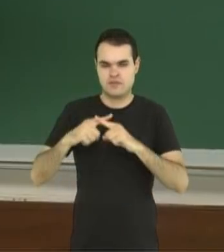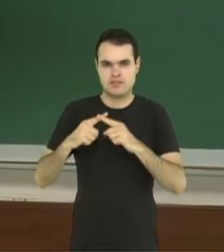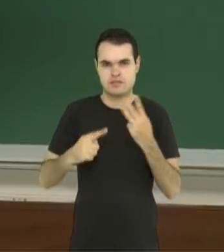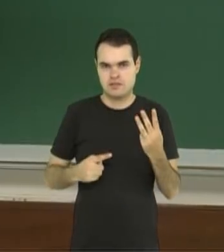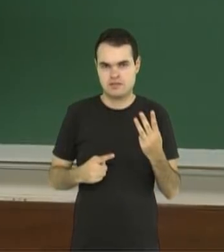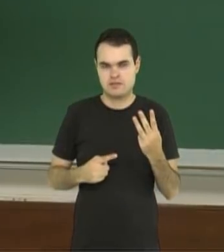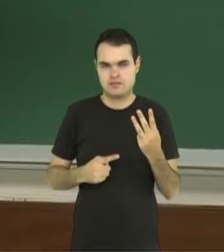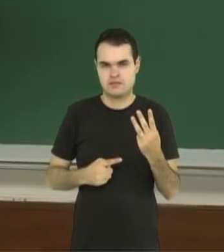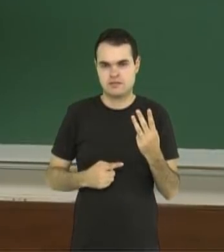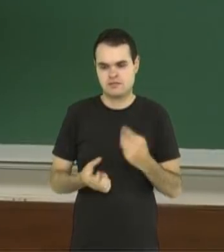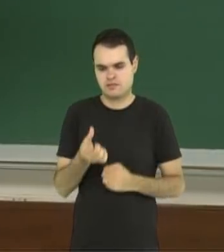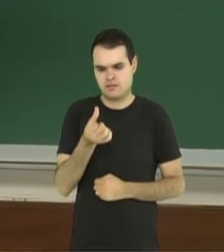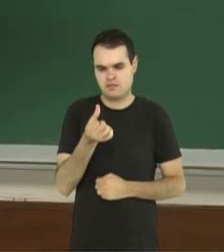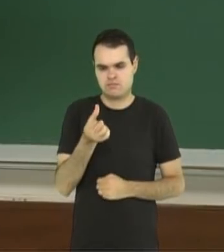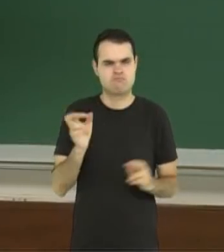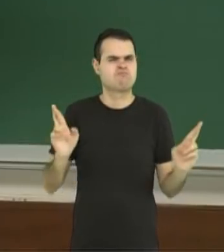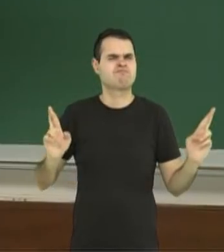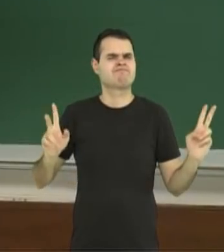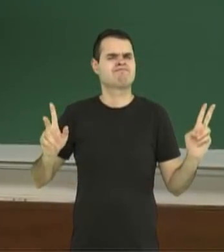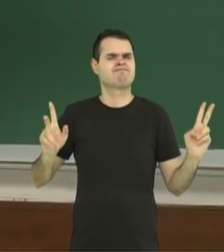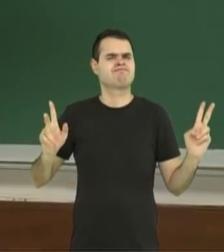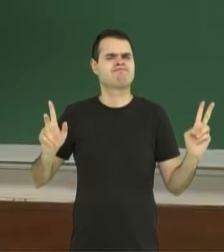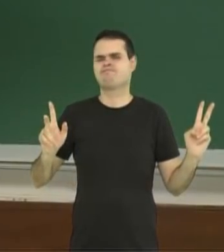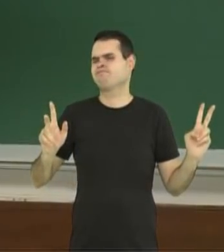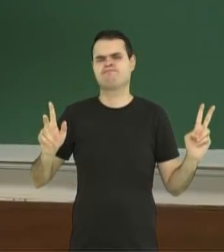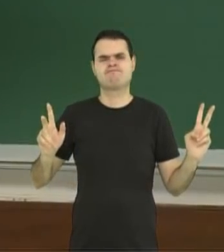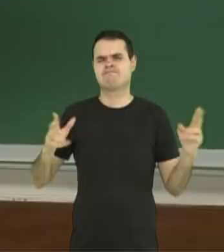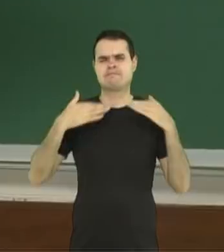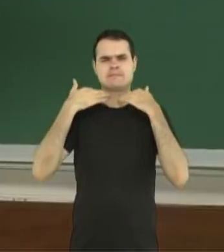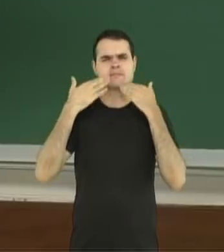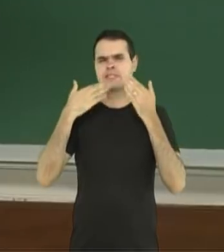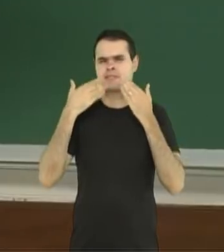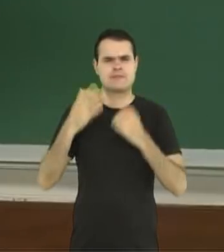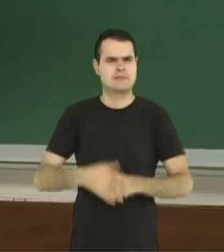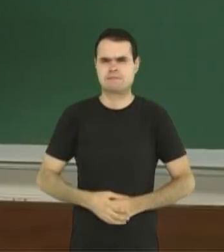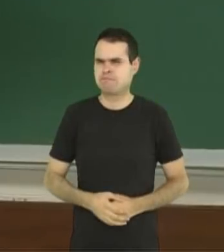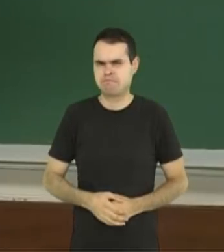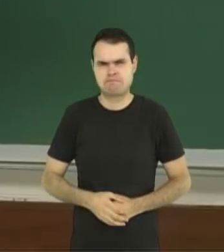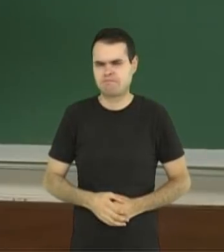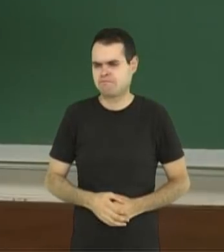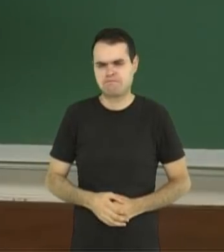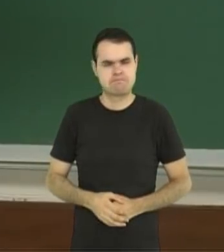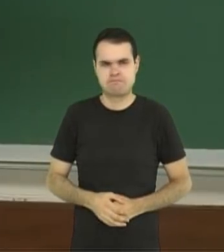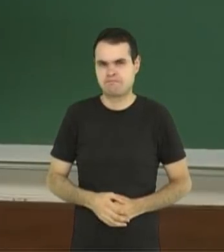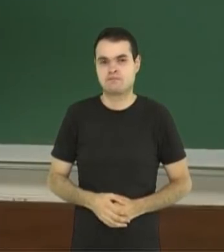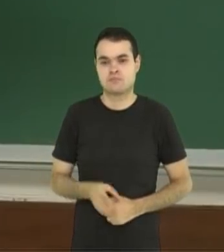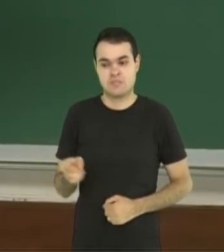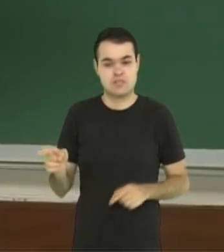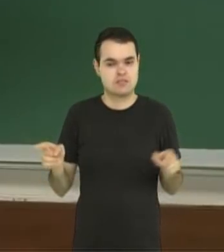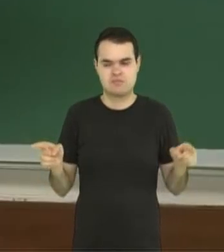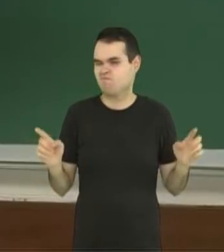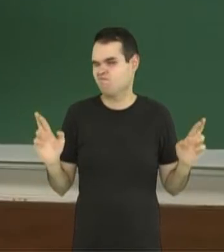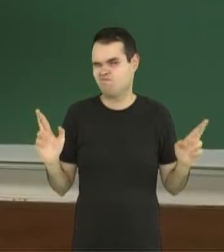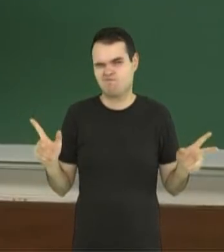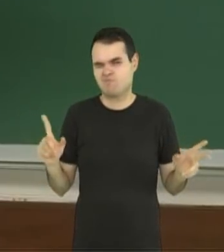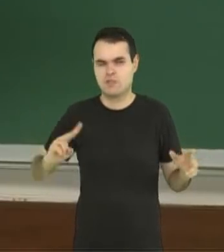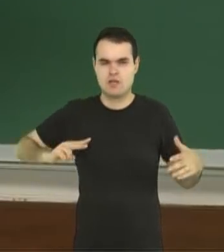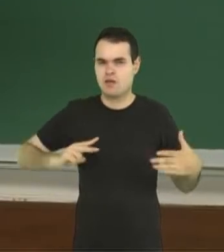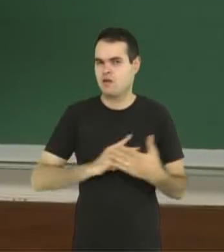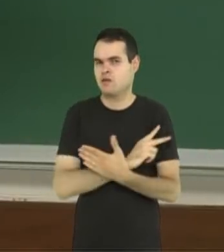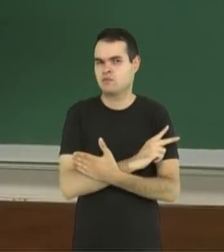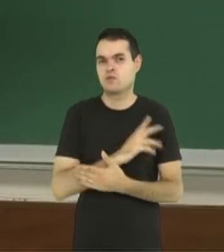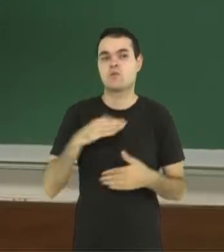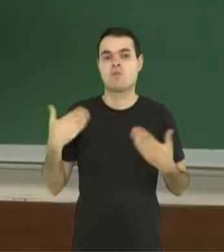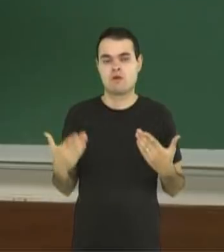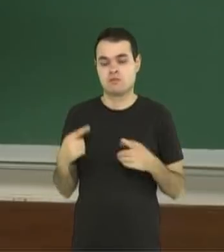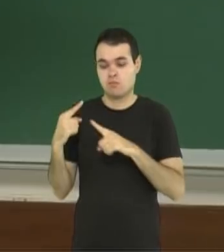2 vezes 3, é 6. Nada a ver, né, gente? Então, nesse caso, não. Então, quando a gente está multiplicando,